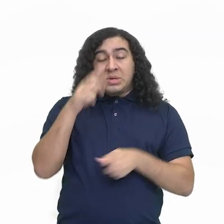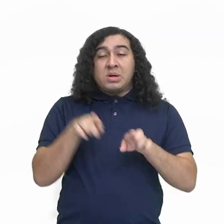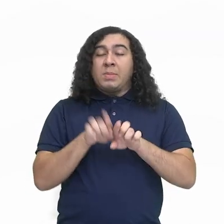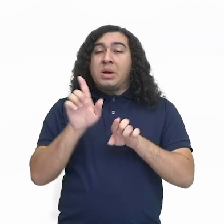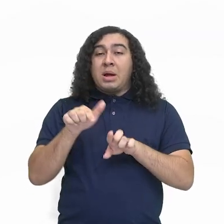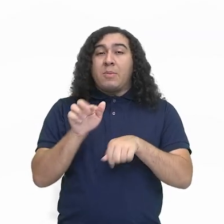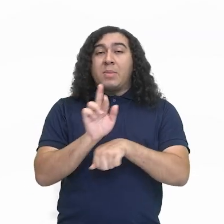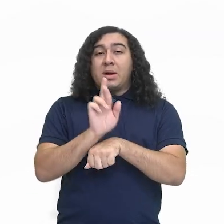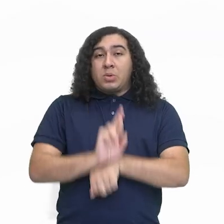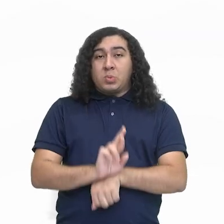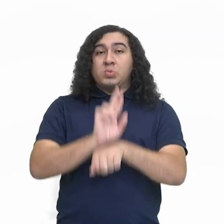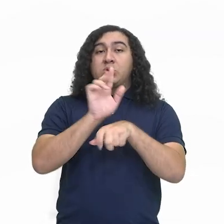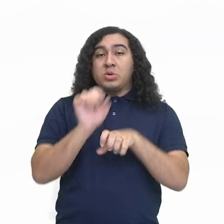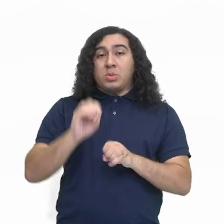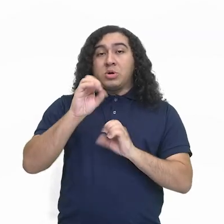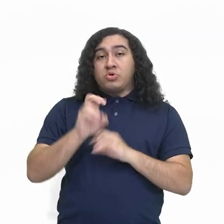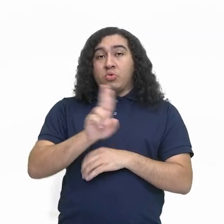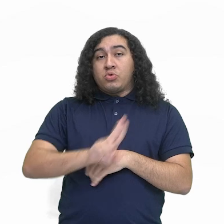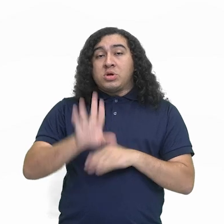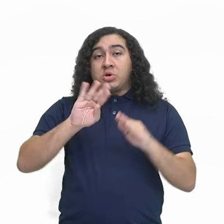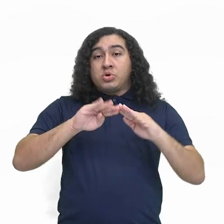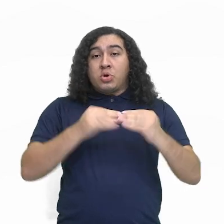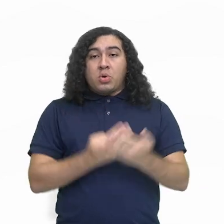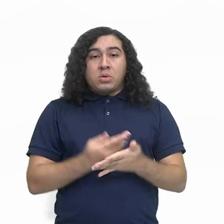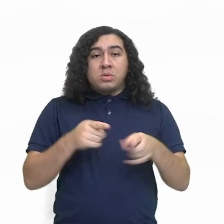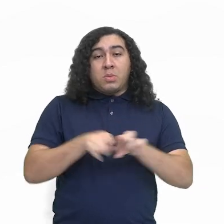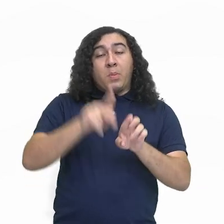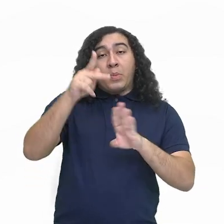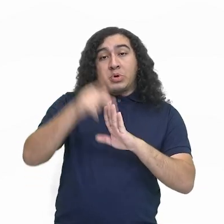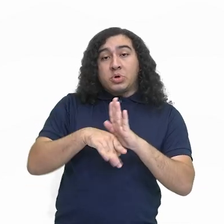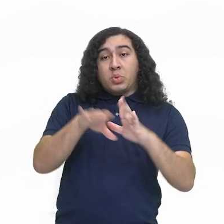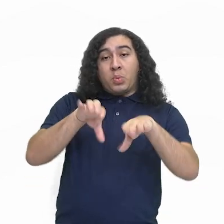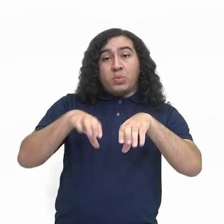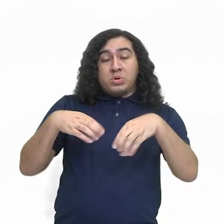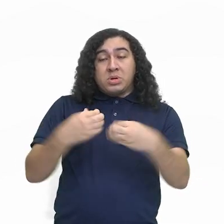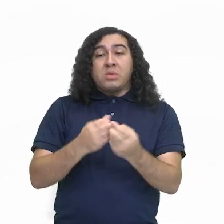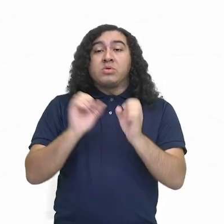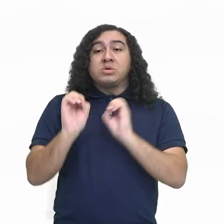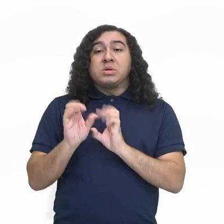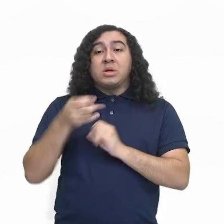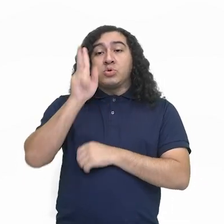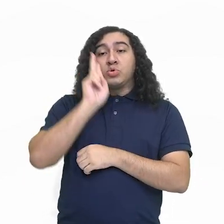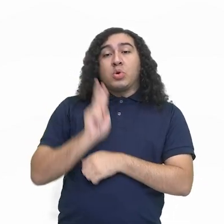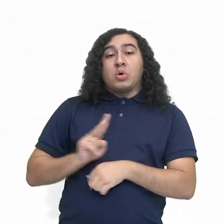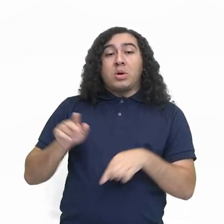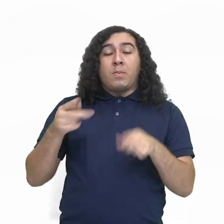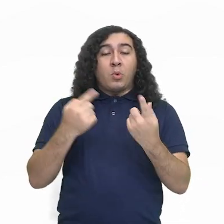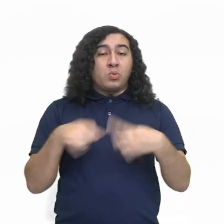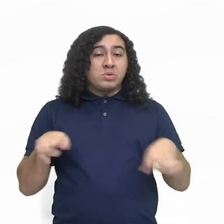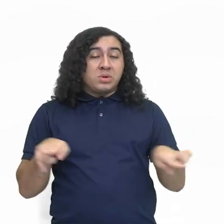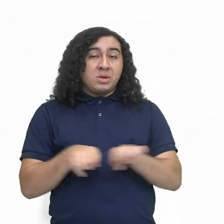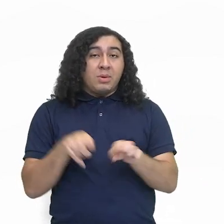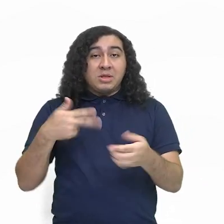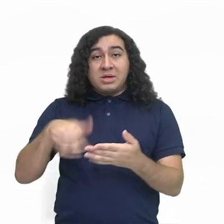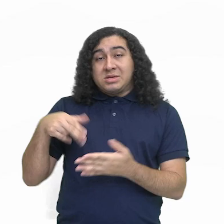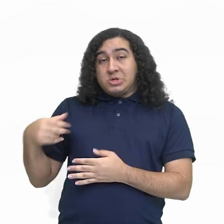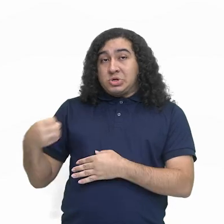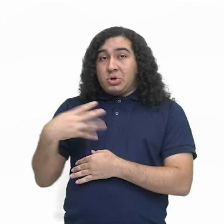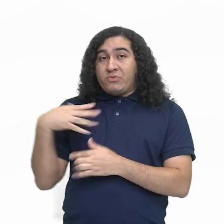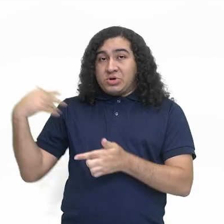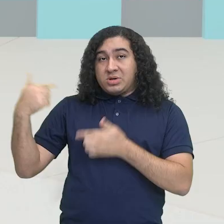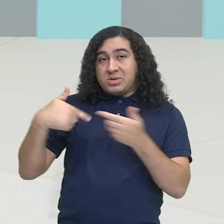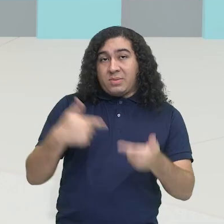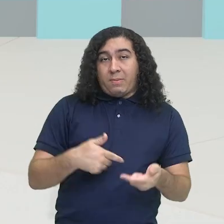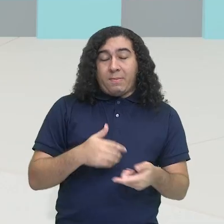ferramenta educativa utilizada em escolas e projetos comunitários para ensinar história, música e dança às